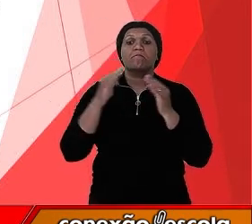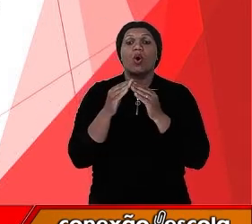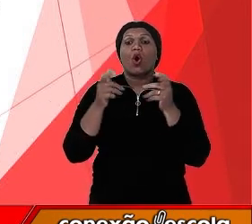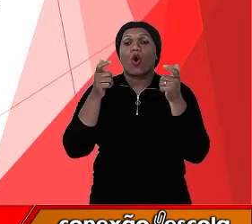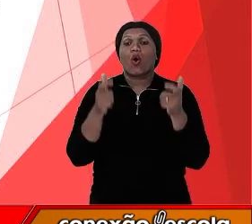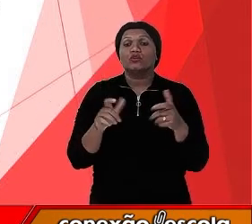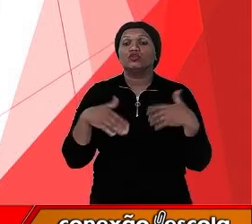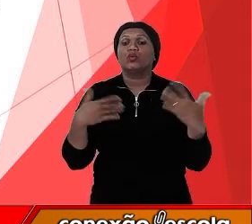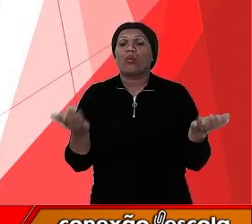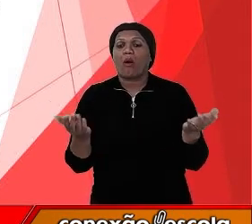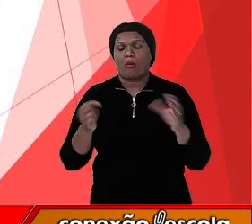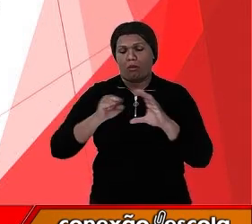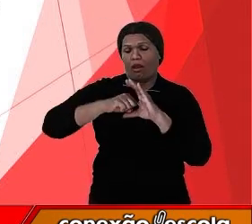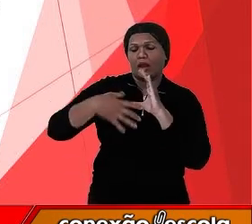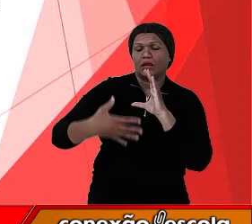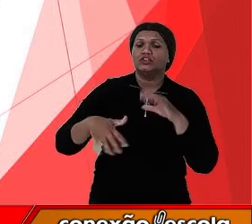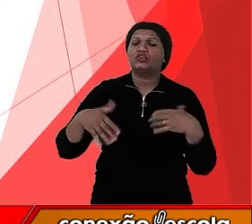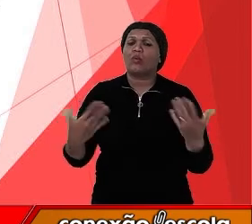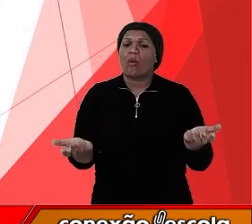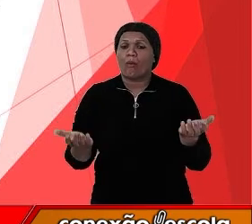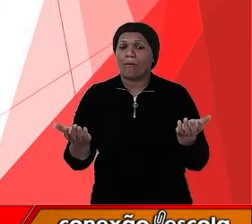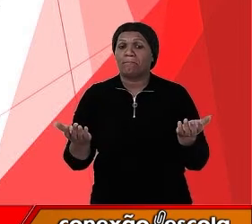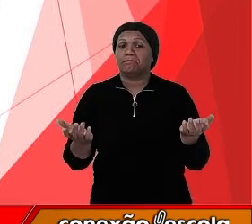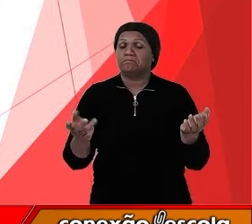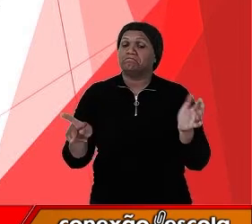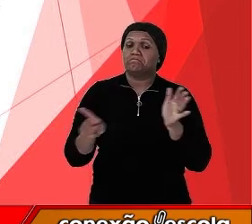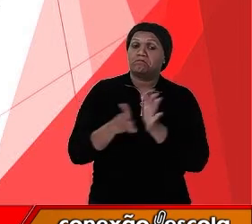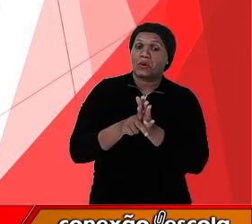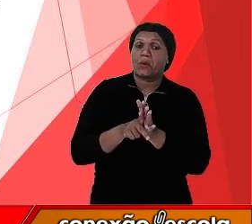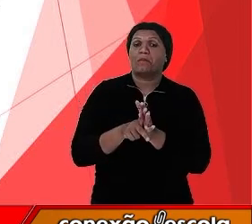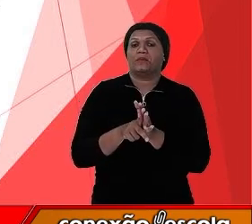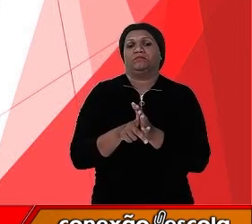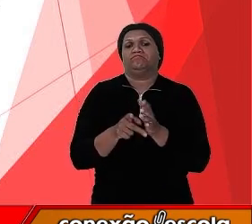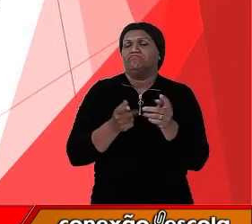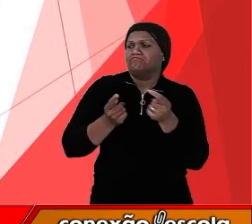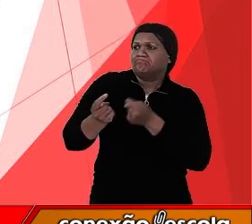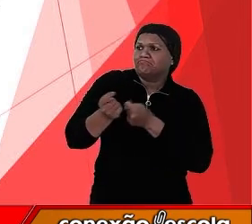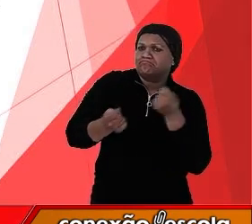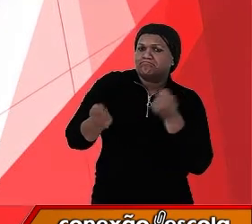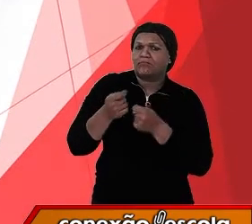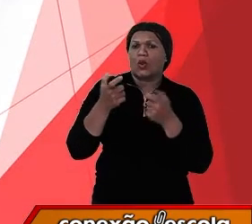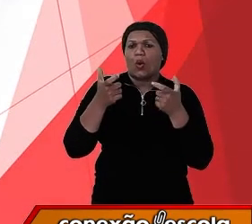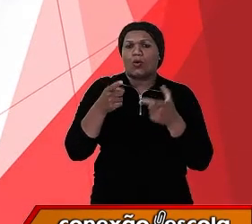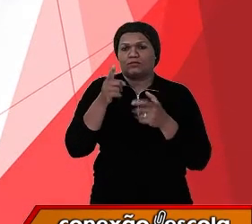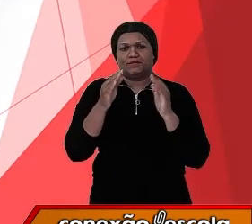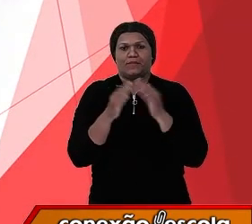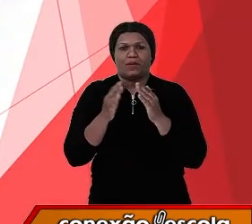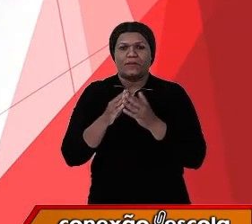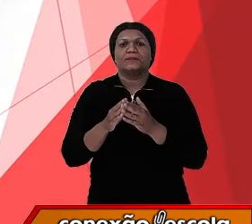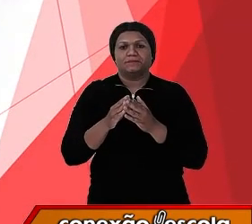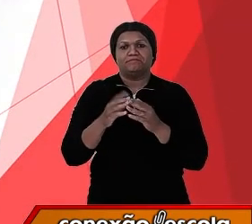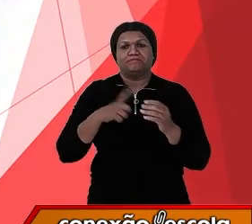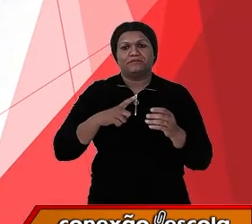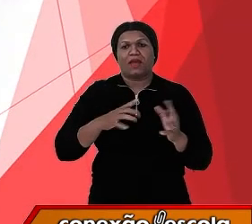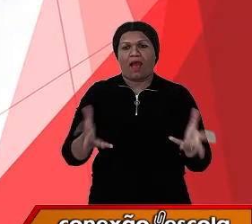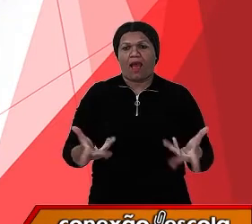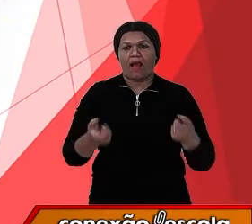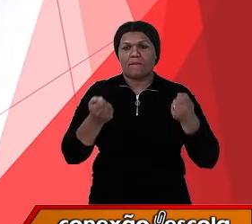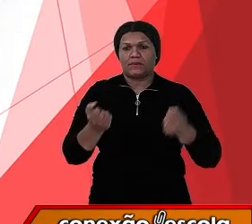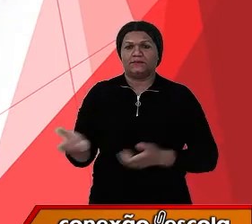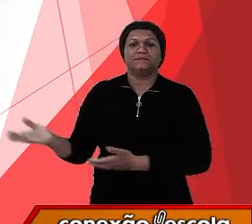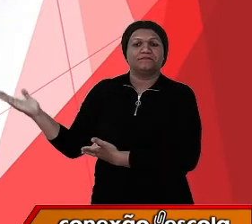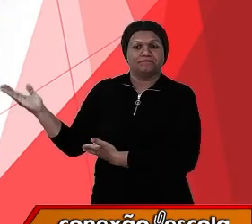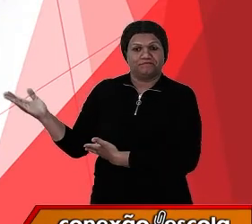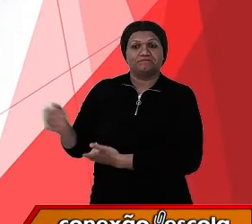mora descreva para mim Quais são as características desse domínio amigão habilidade estruturante para vocês